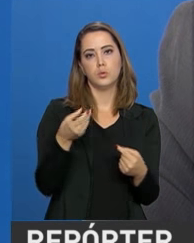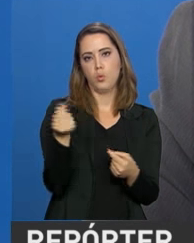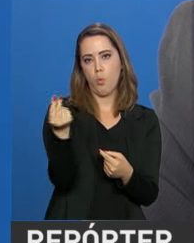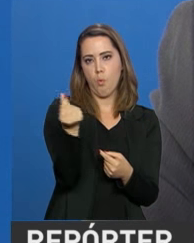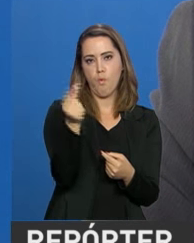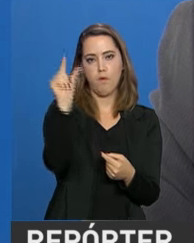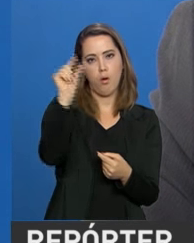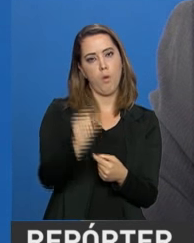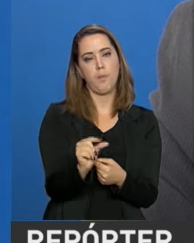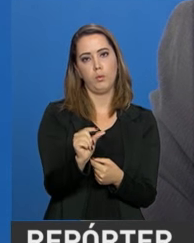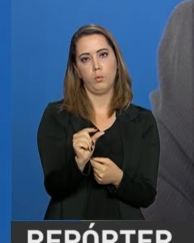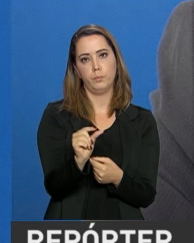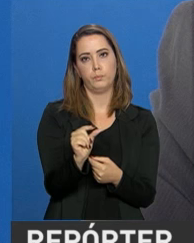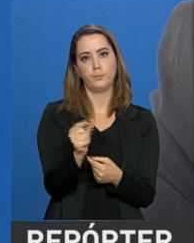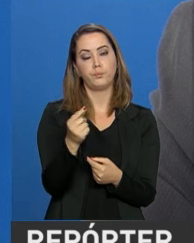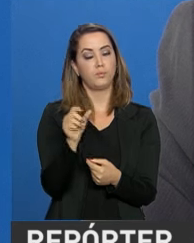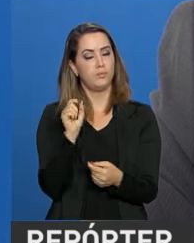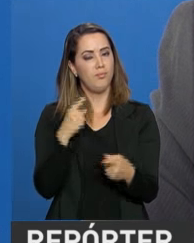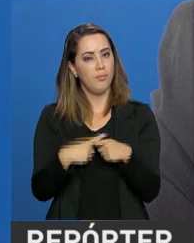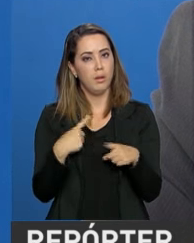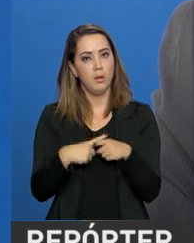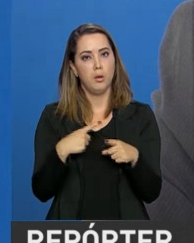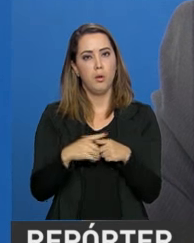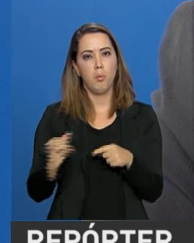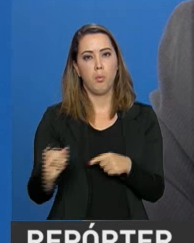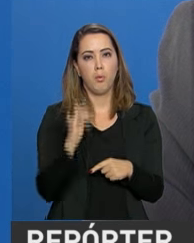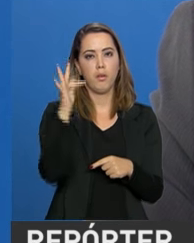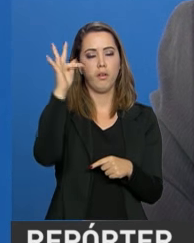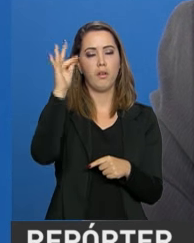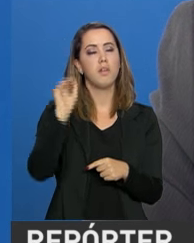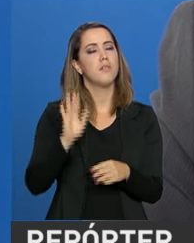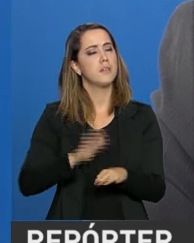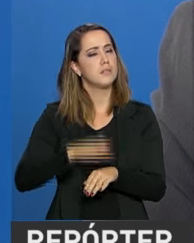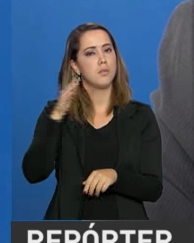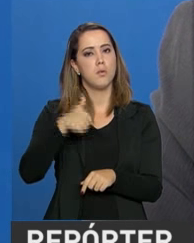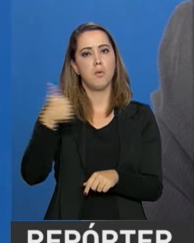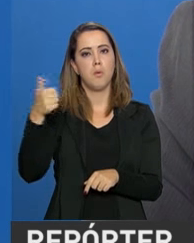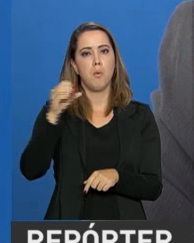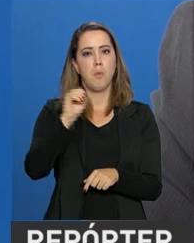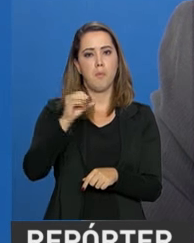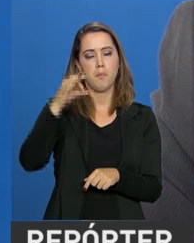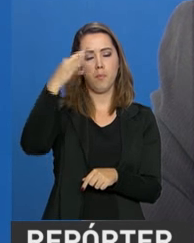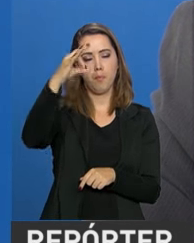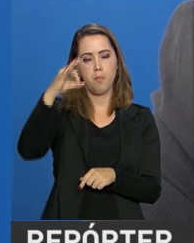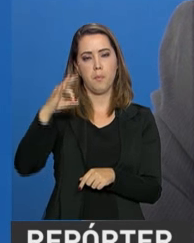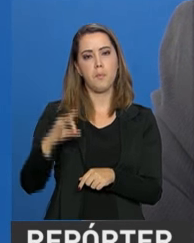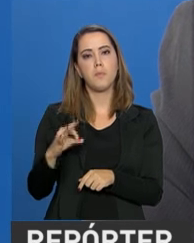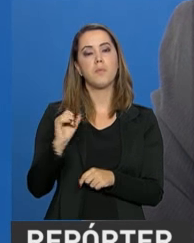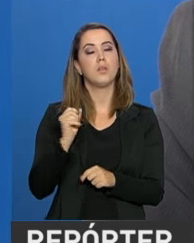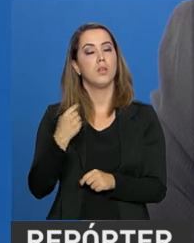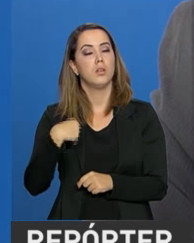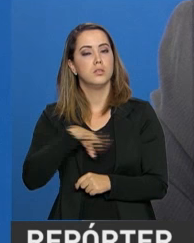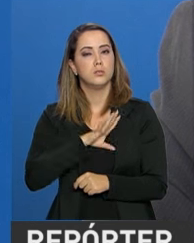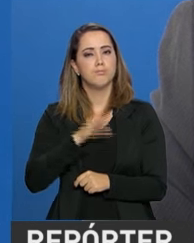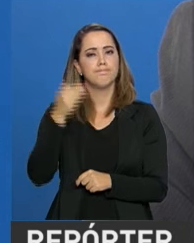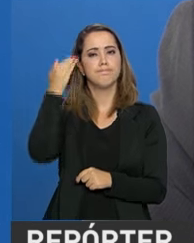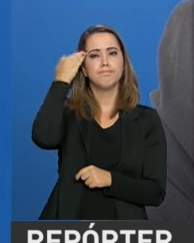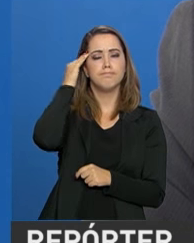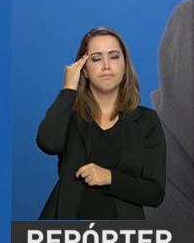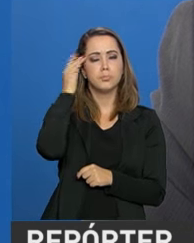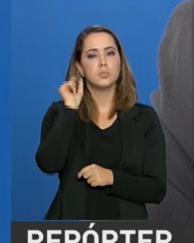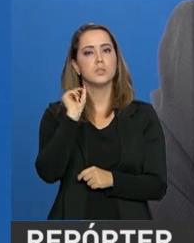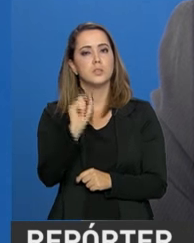menores. Haja visto que a inflação em 2015 foi de mais de 10%. Então, eh, nosso entendimento é de